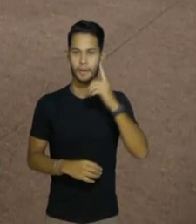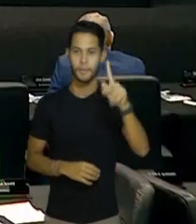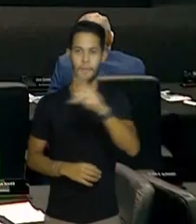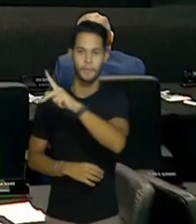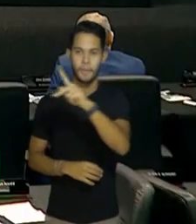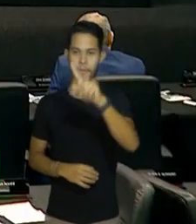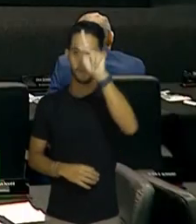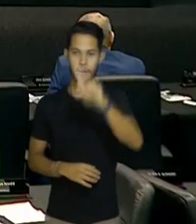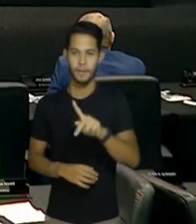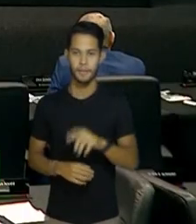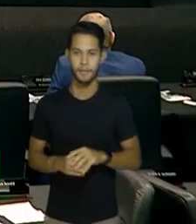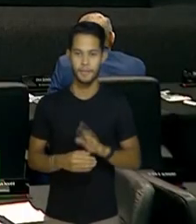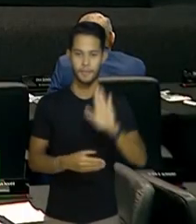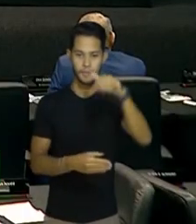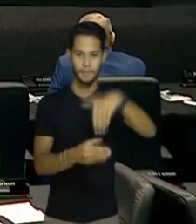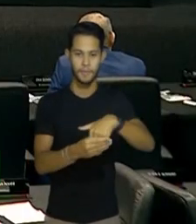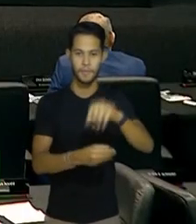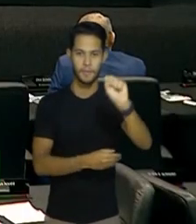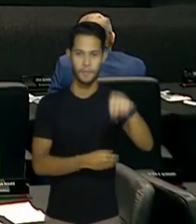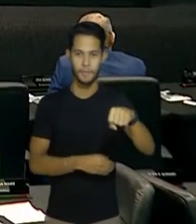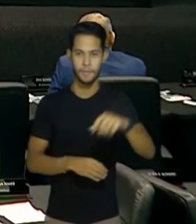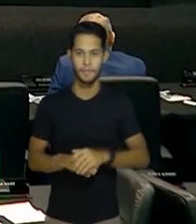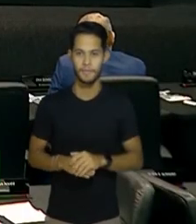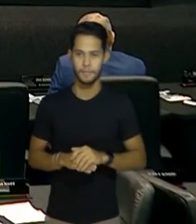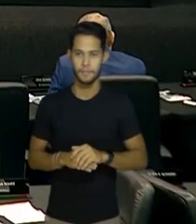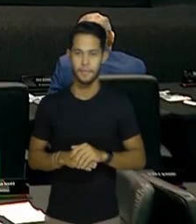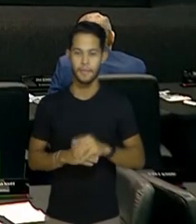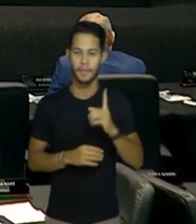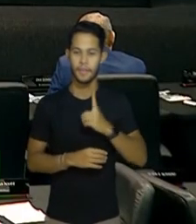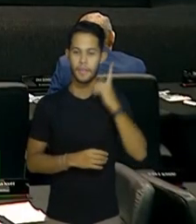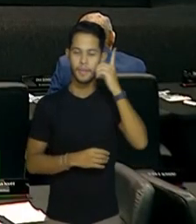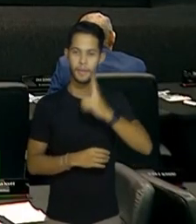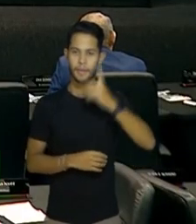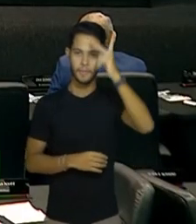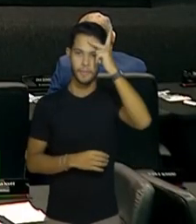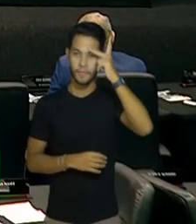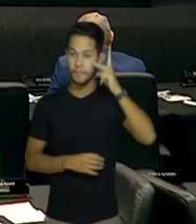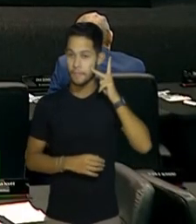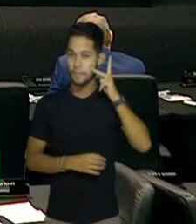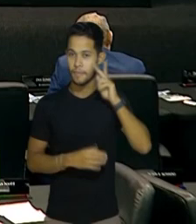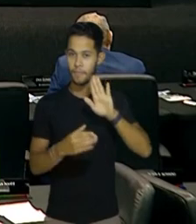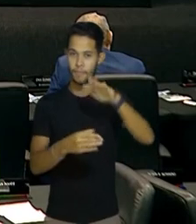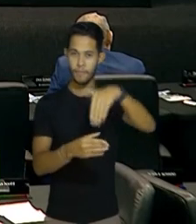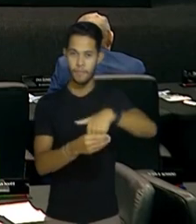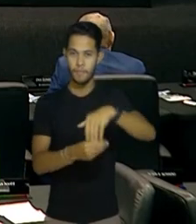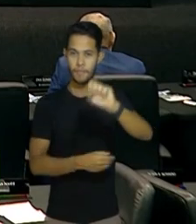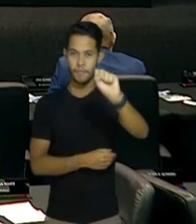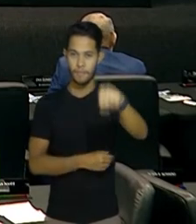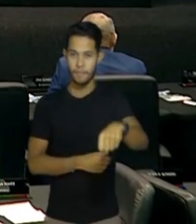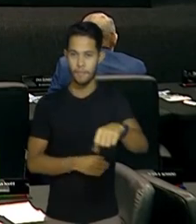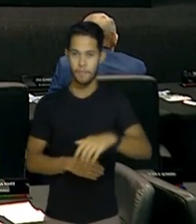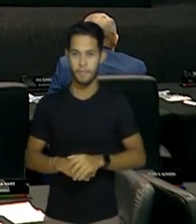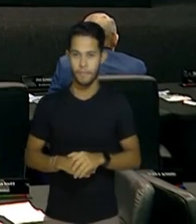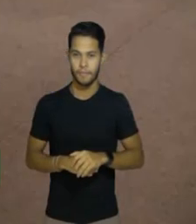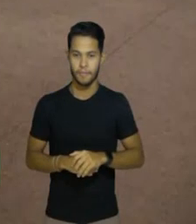Pedro Baldeceira vota sim. Como vota deputada Paulinha? Deputada Paulinha vota sim. Como vota deputado Pepe